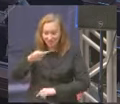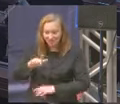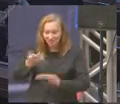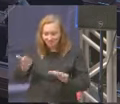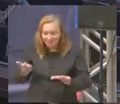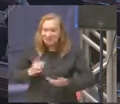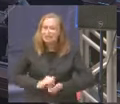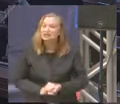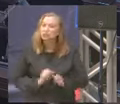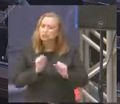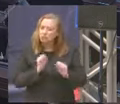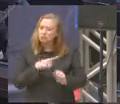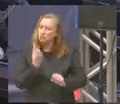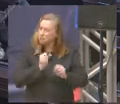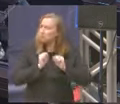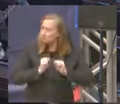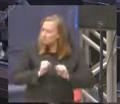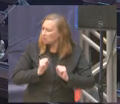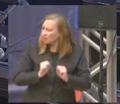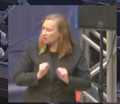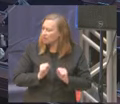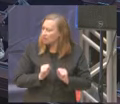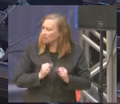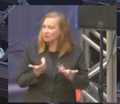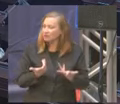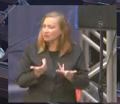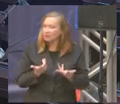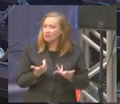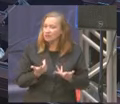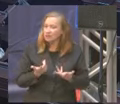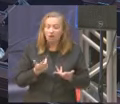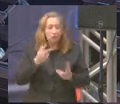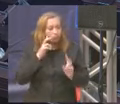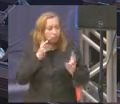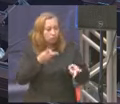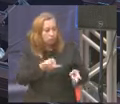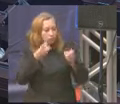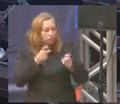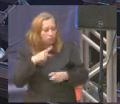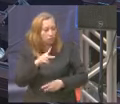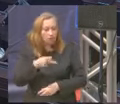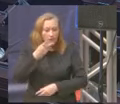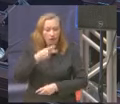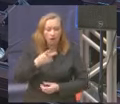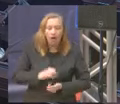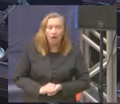Acho que assim, a gente pode amarrar, né? Me chamou muita atenção na tua fala